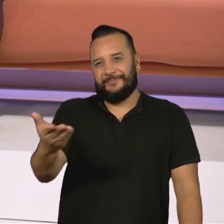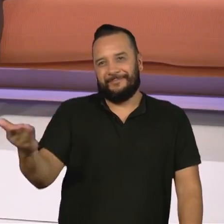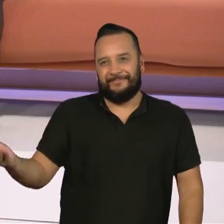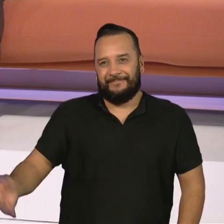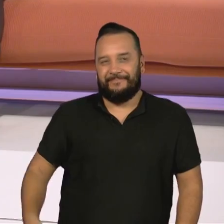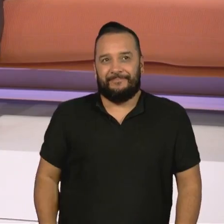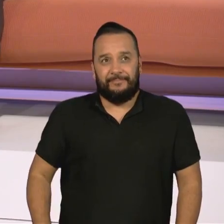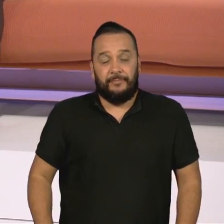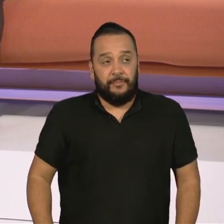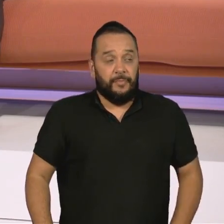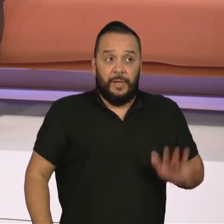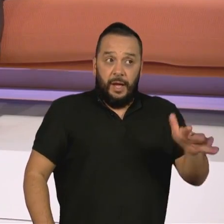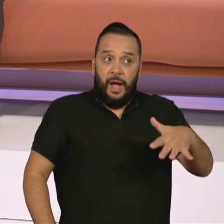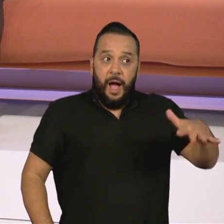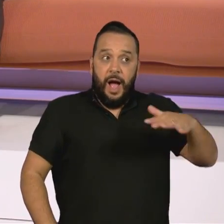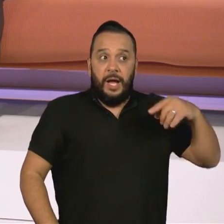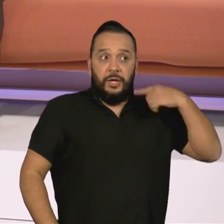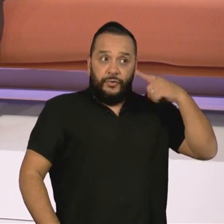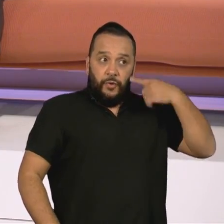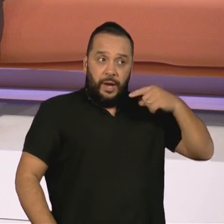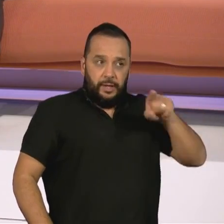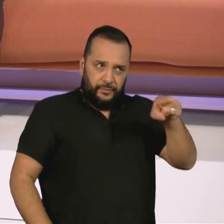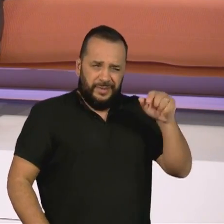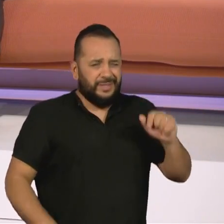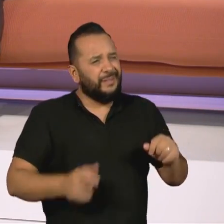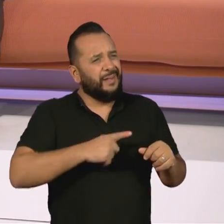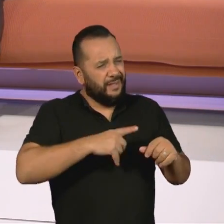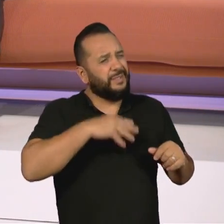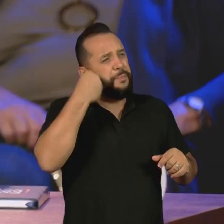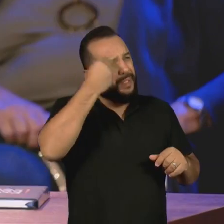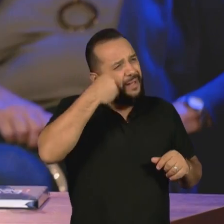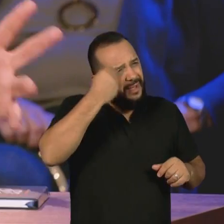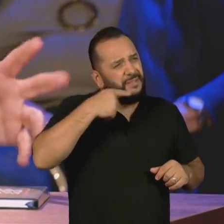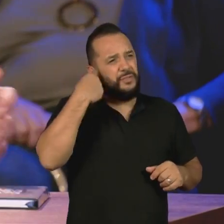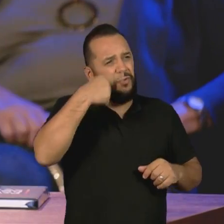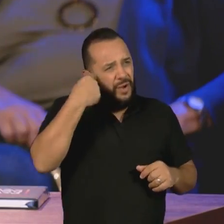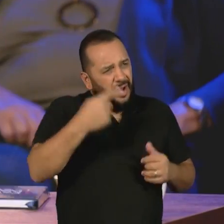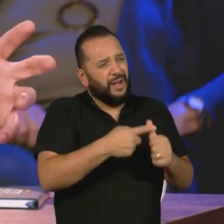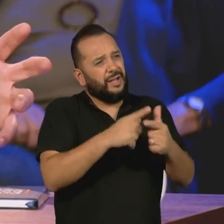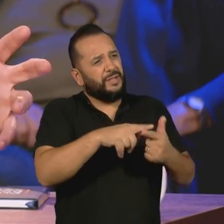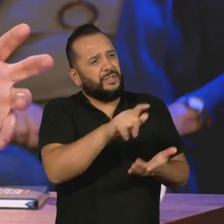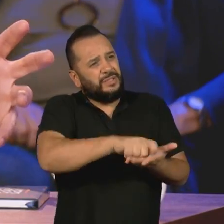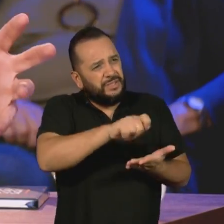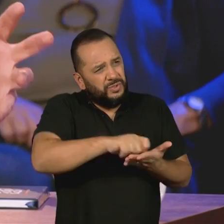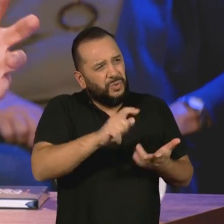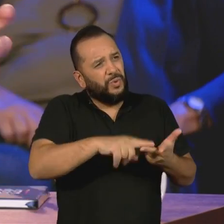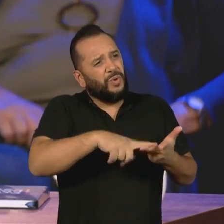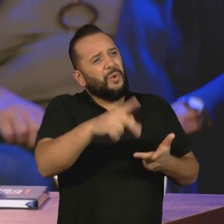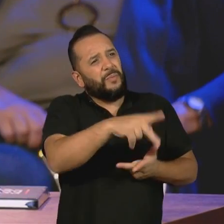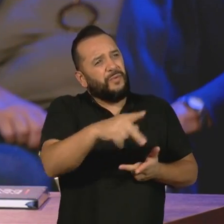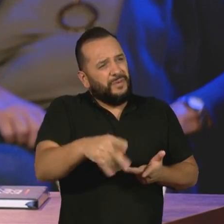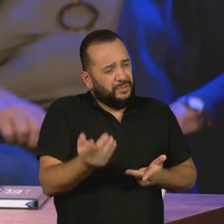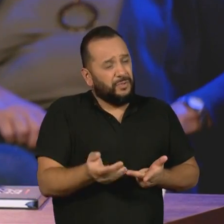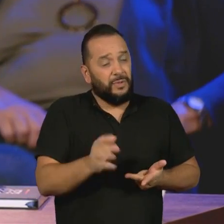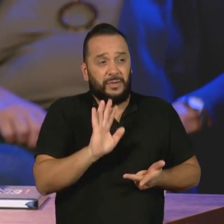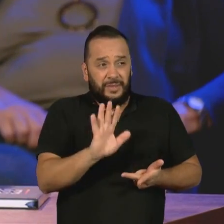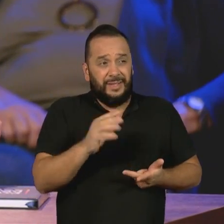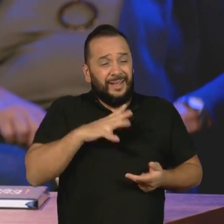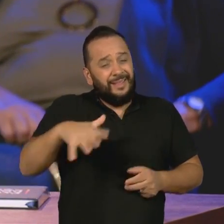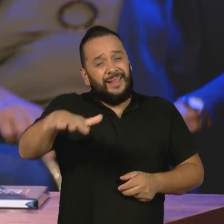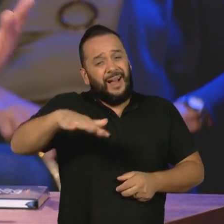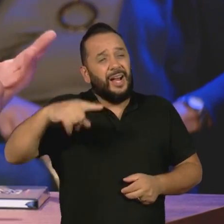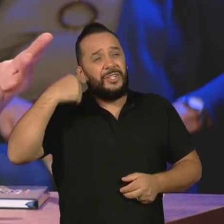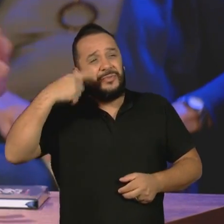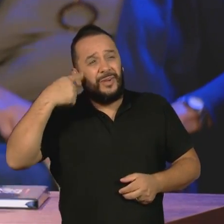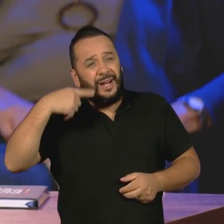voltar um pouquinho para o direito. O que para você hoje, com tanta experiência como advogado, como escritor, como professor, é mais frustrante no direito e o